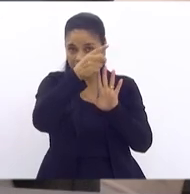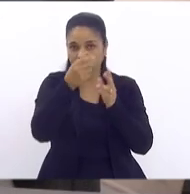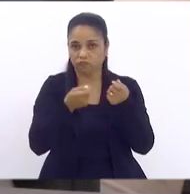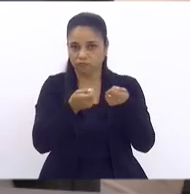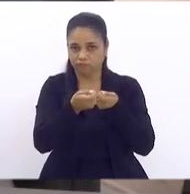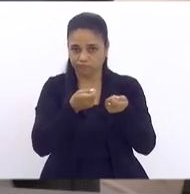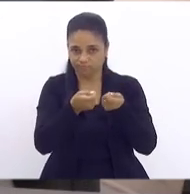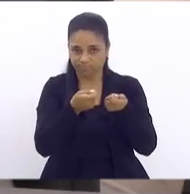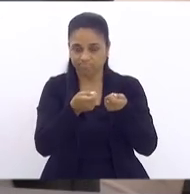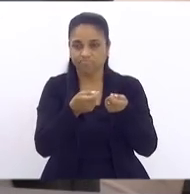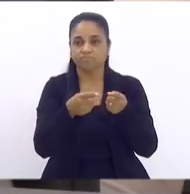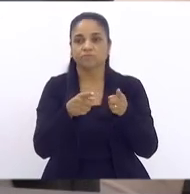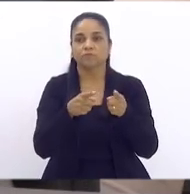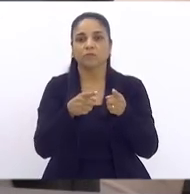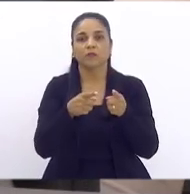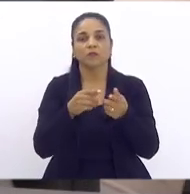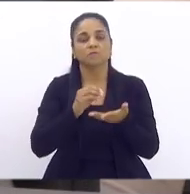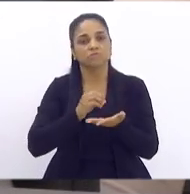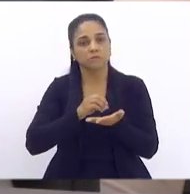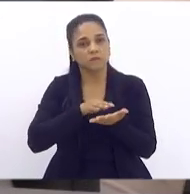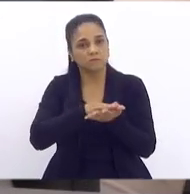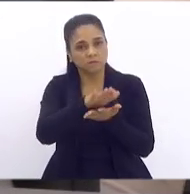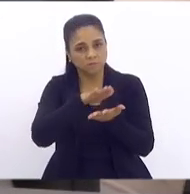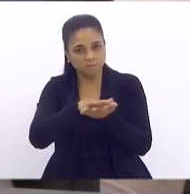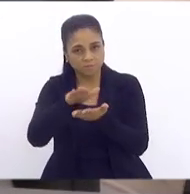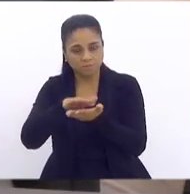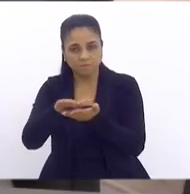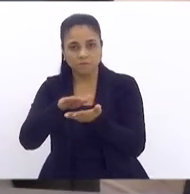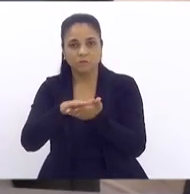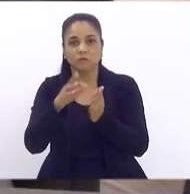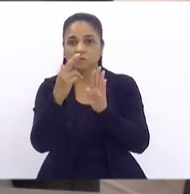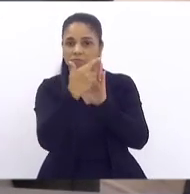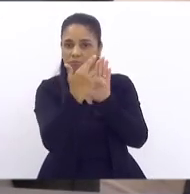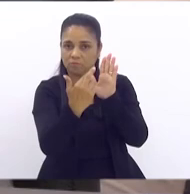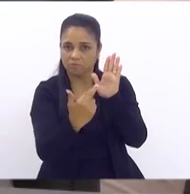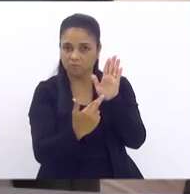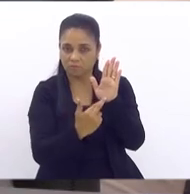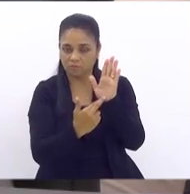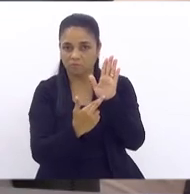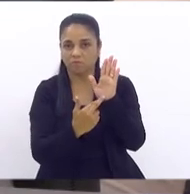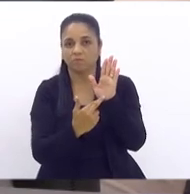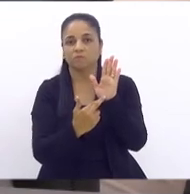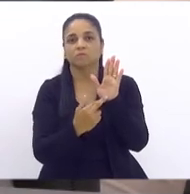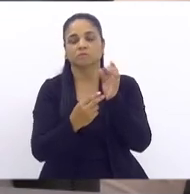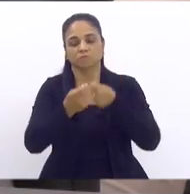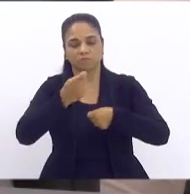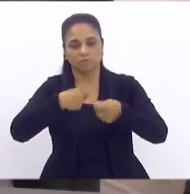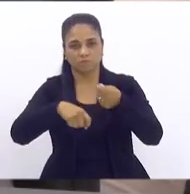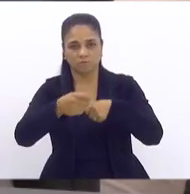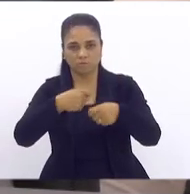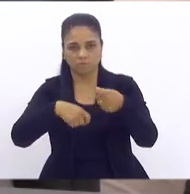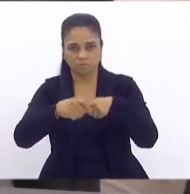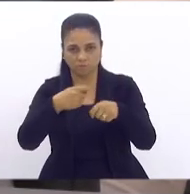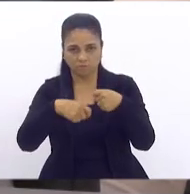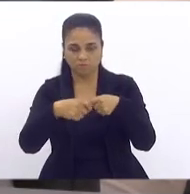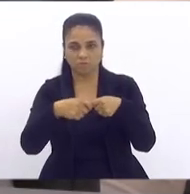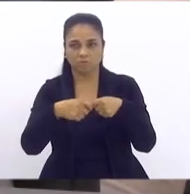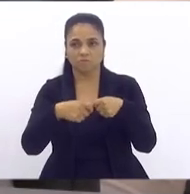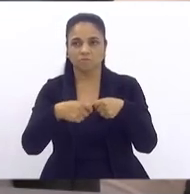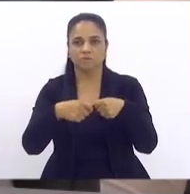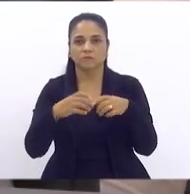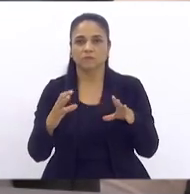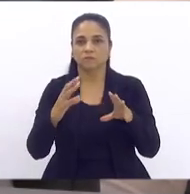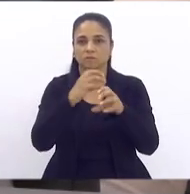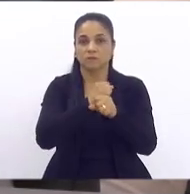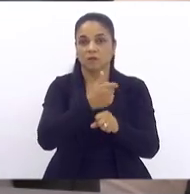disso, expede normas infralegais de cunho administrativo, as normas da autoridade marítima, em um total